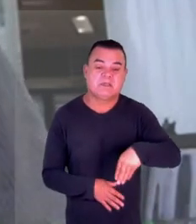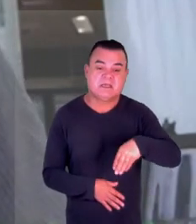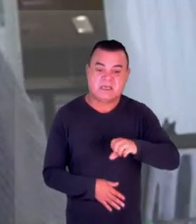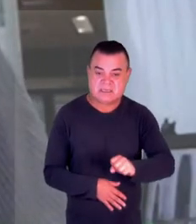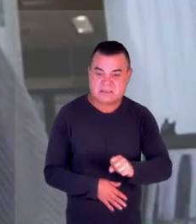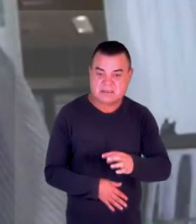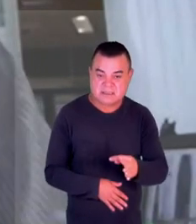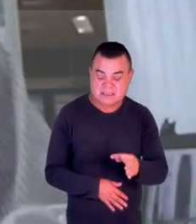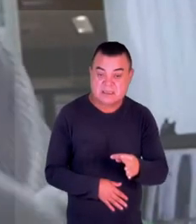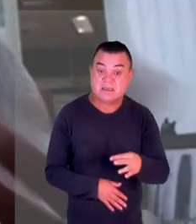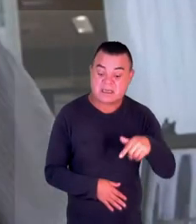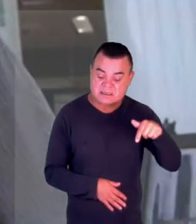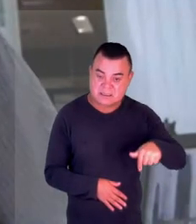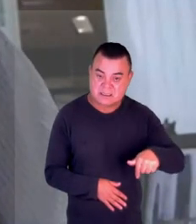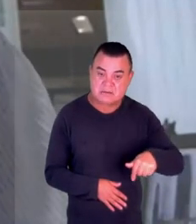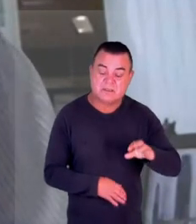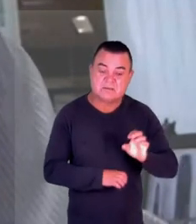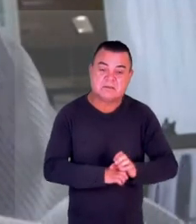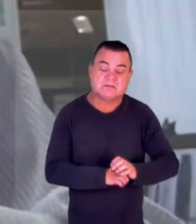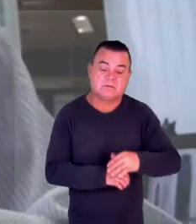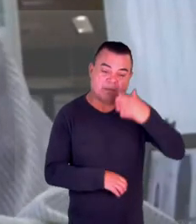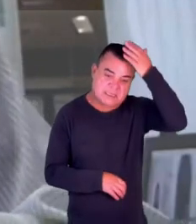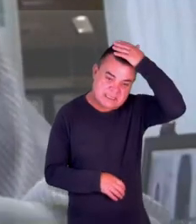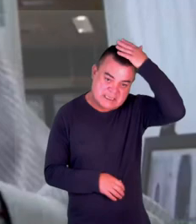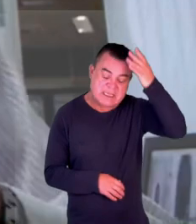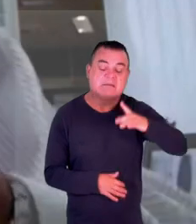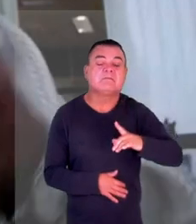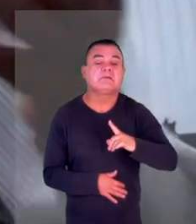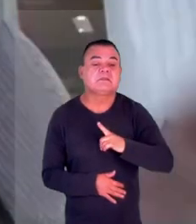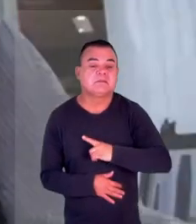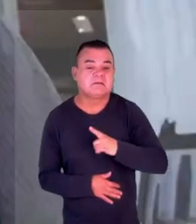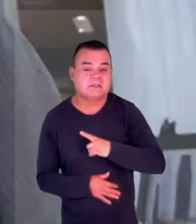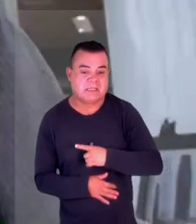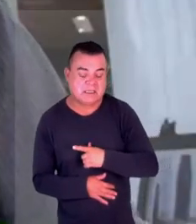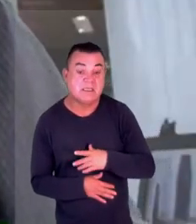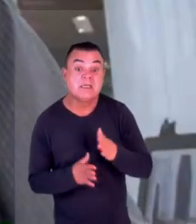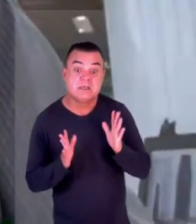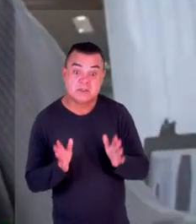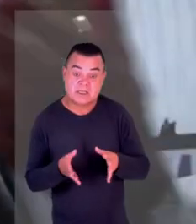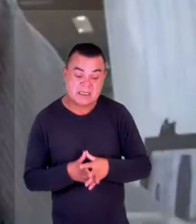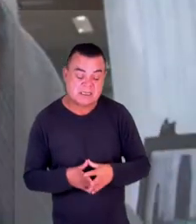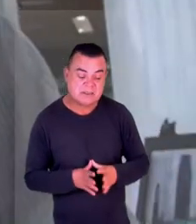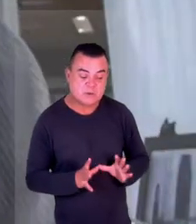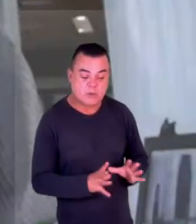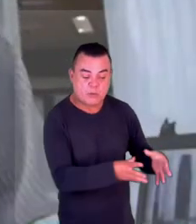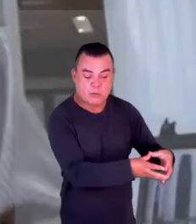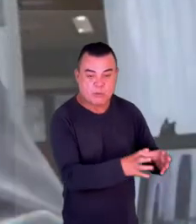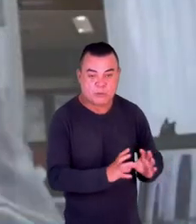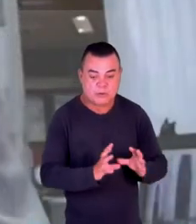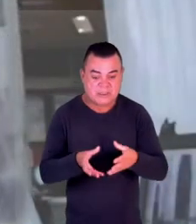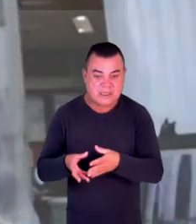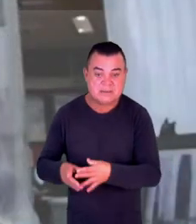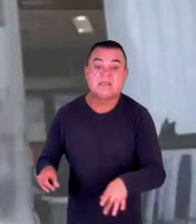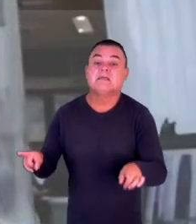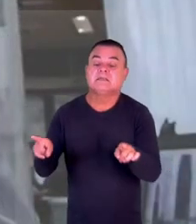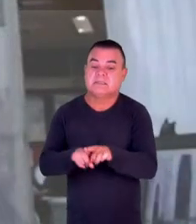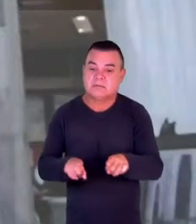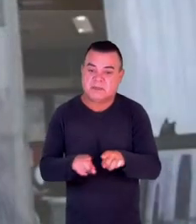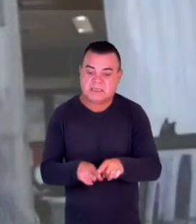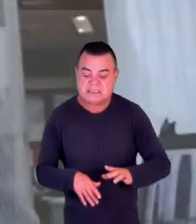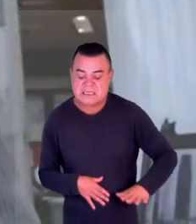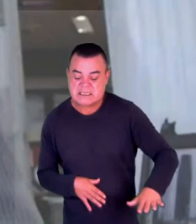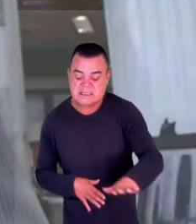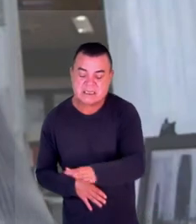melhor dos exemplos aqui no Paraná tem né já nos assentamentos mas também nas áreas de de